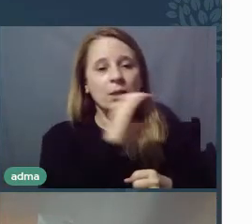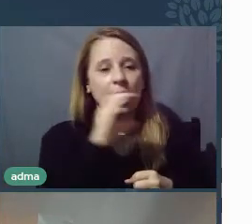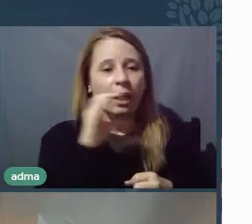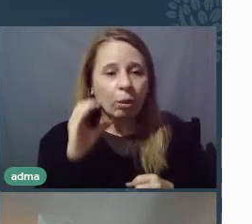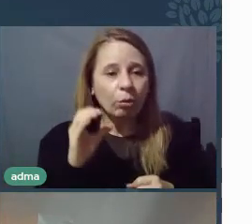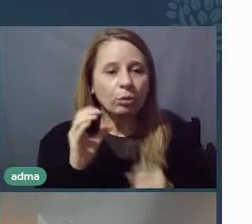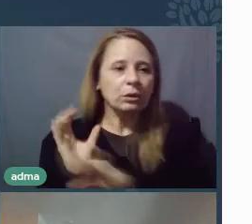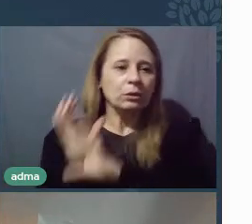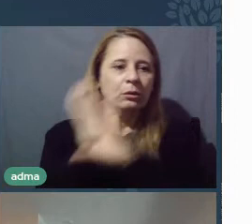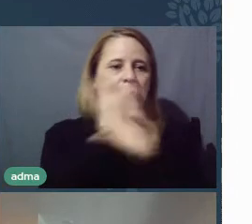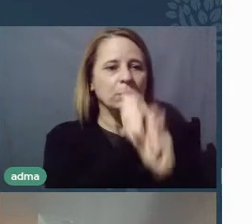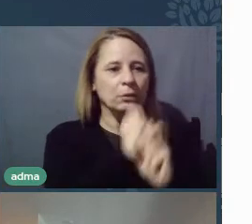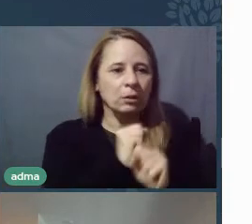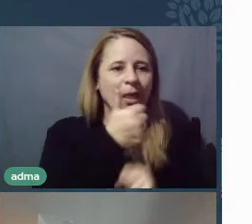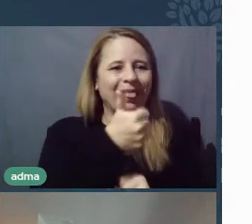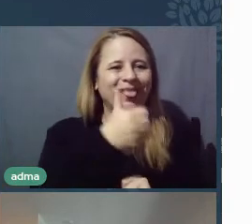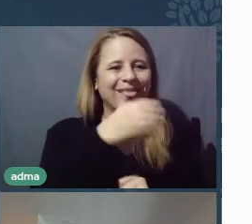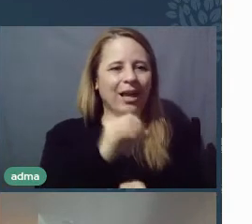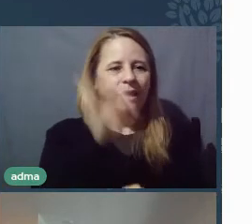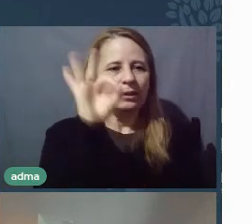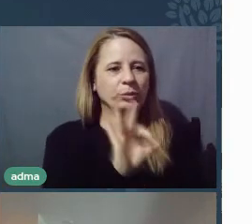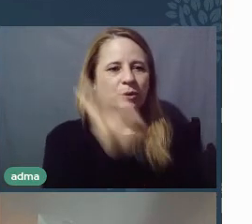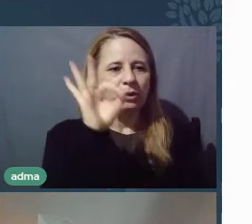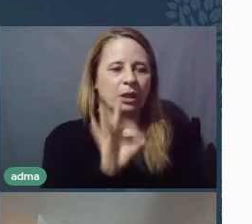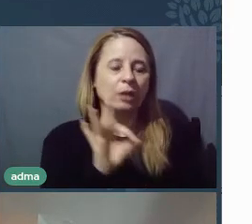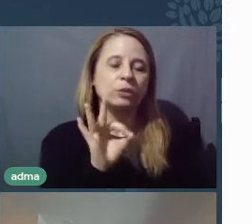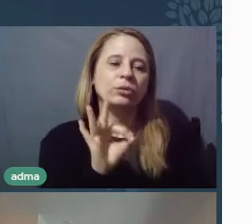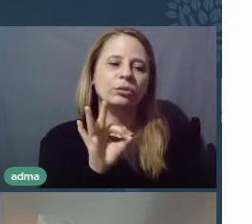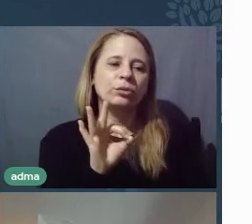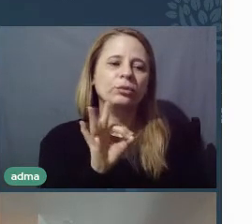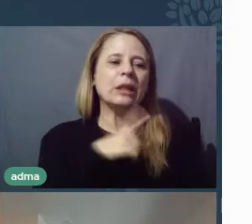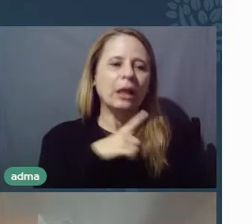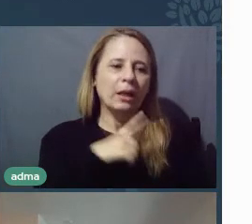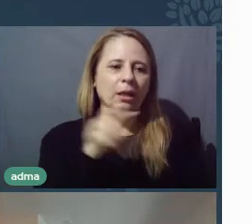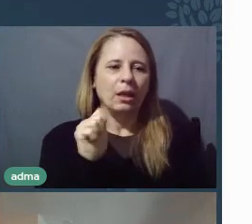de 10% da população, sendo a quarta causa de hospitalização.